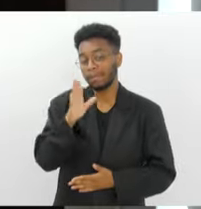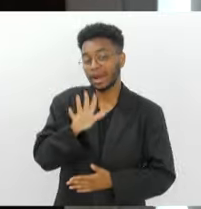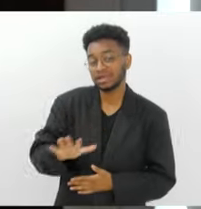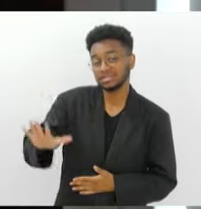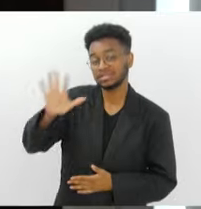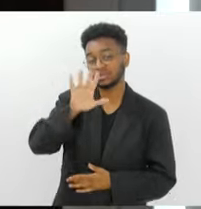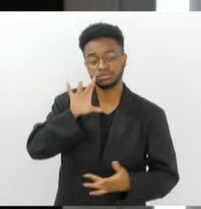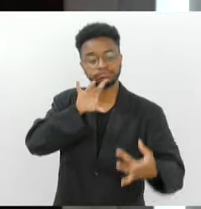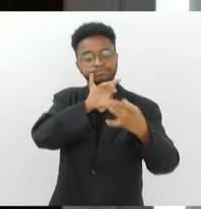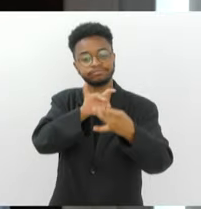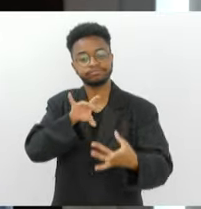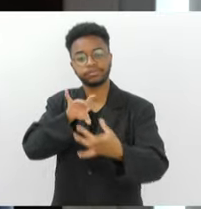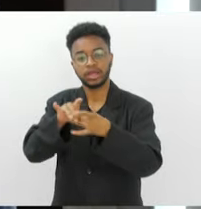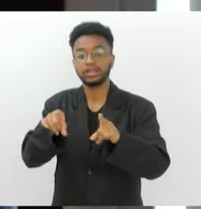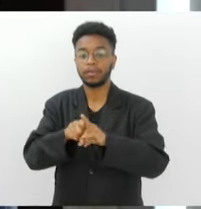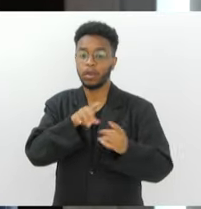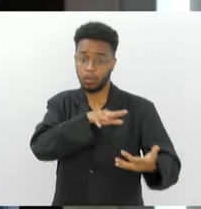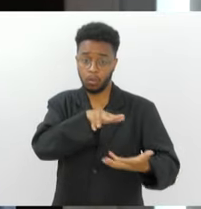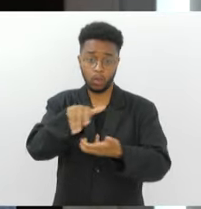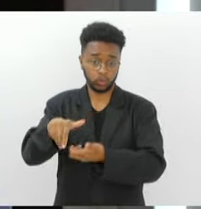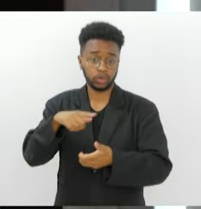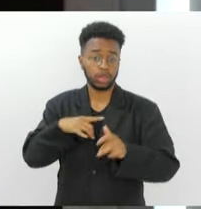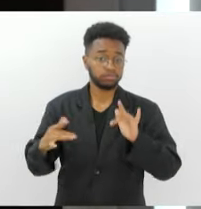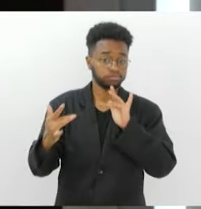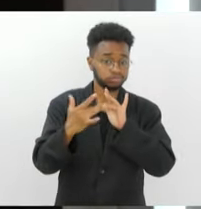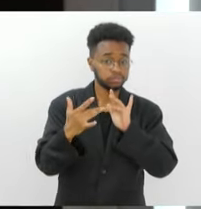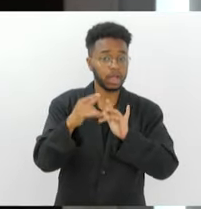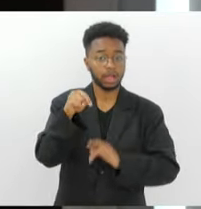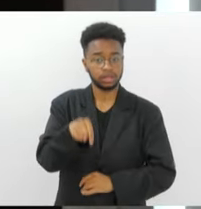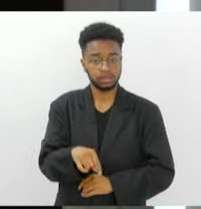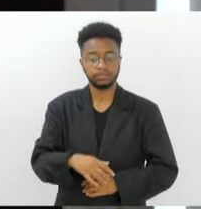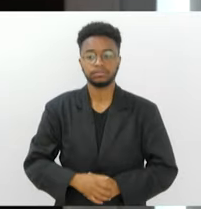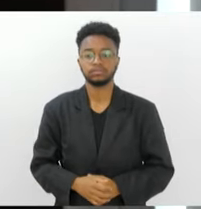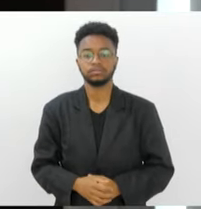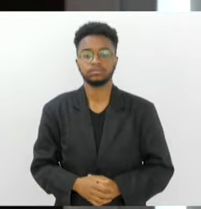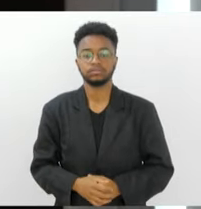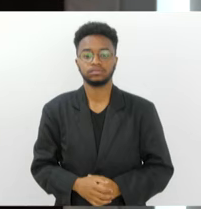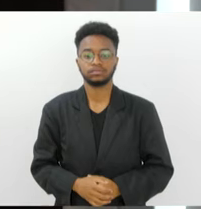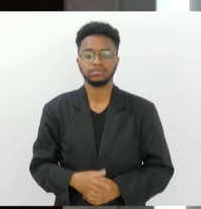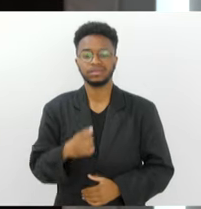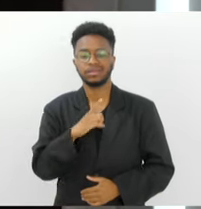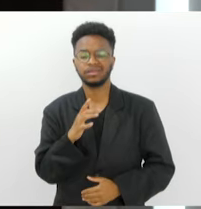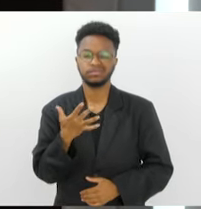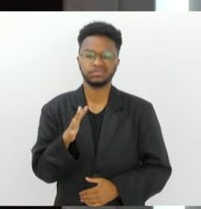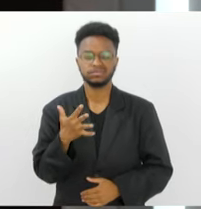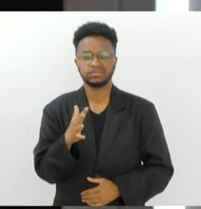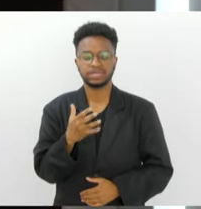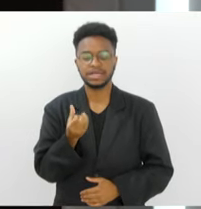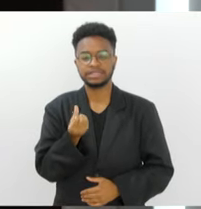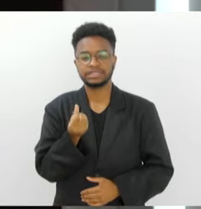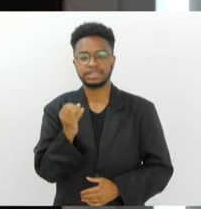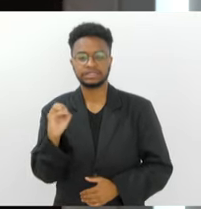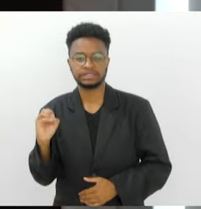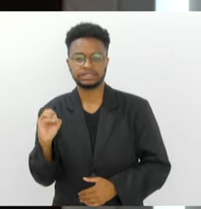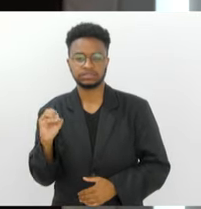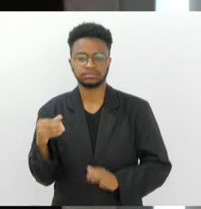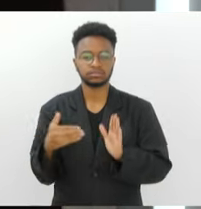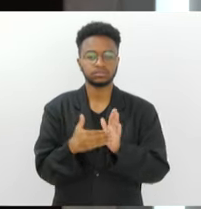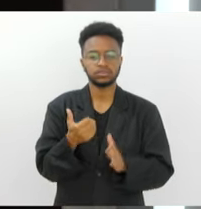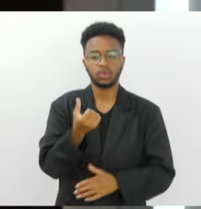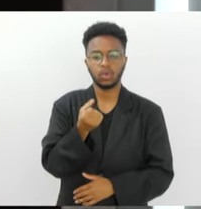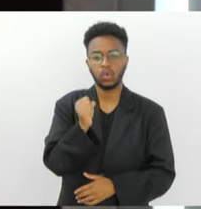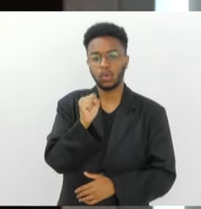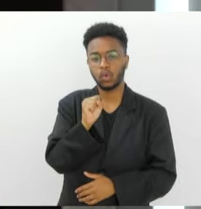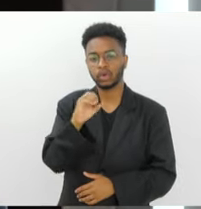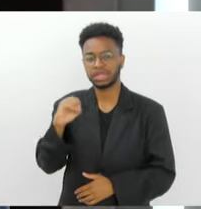se conectando e o mundo com a Biblioteca Nacional. Nós processamos praticamente de 60 a 80